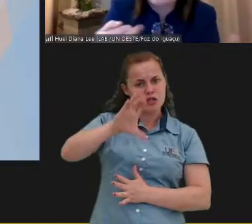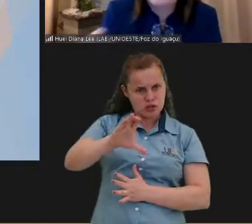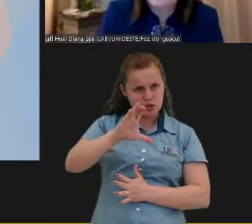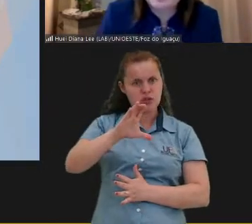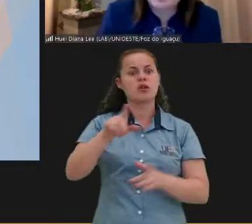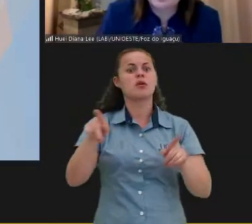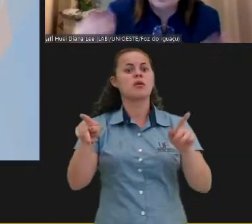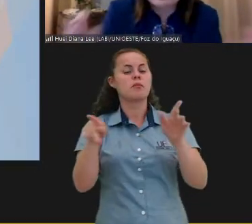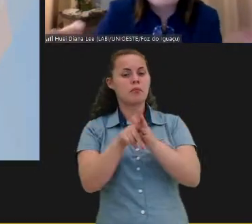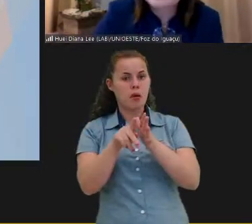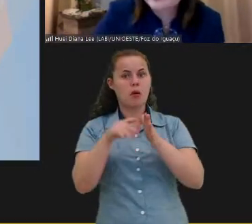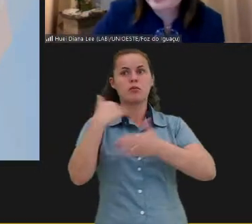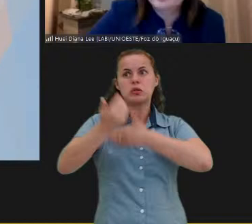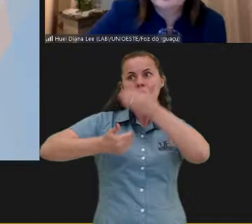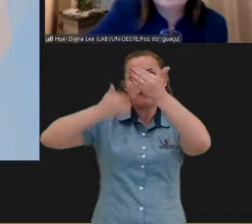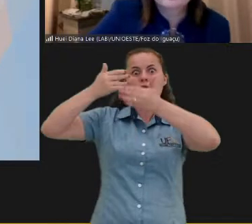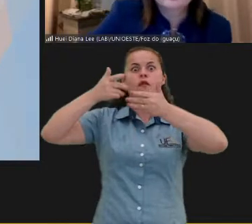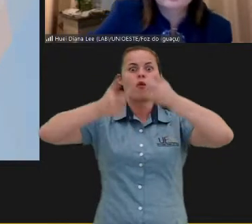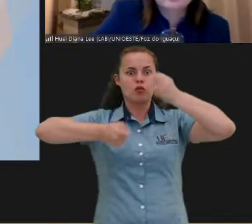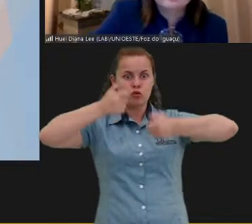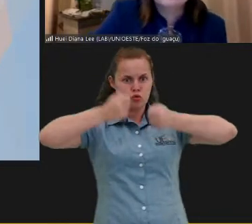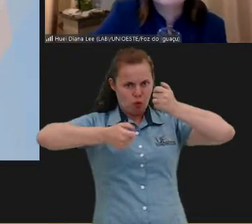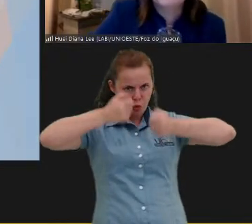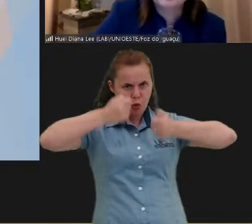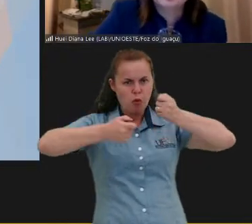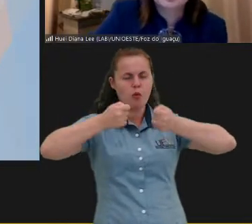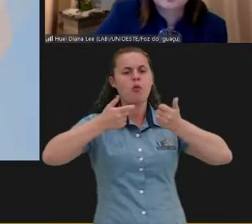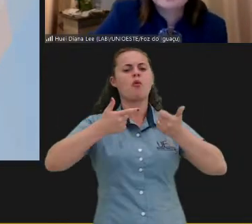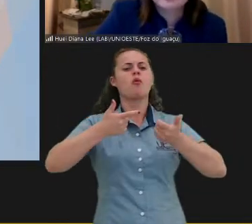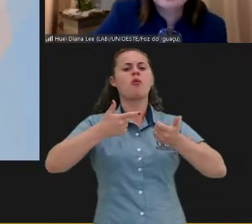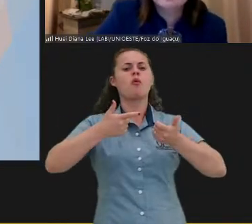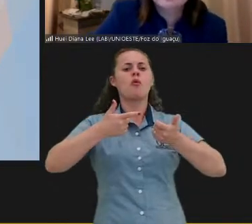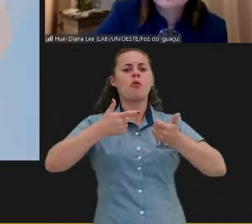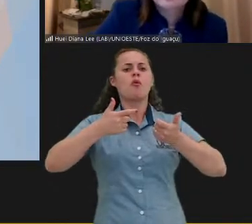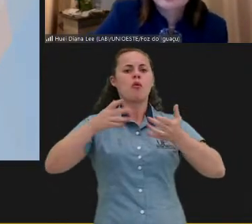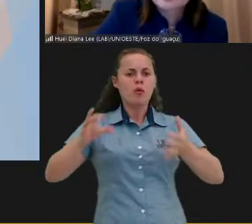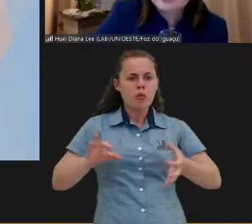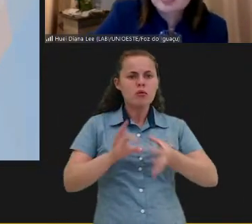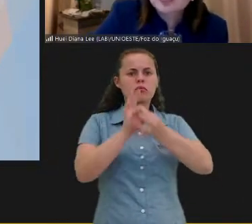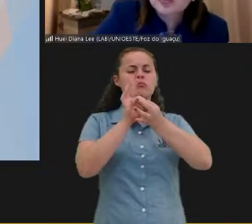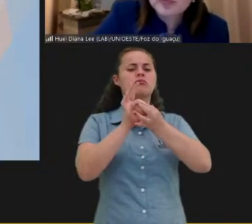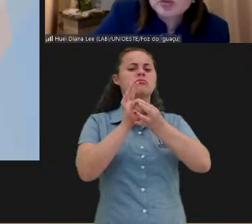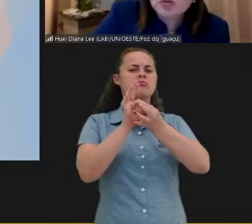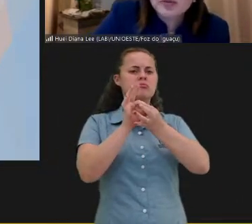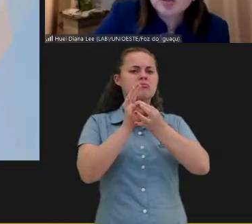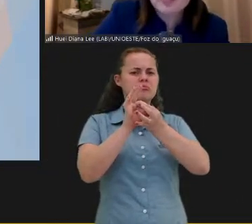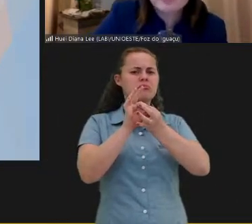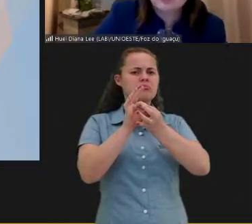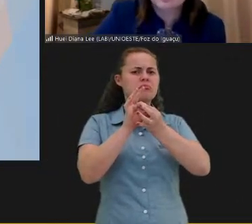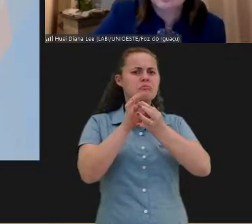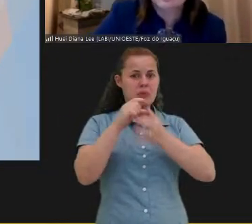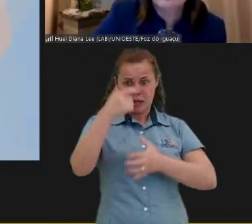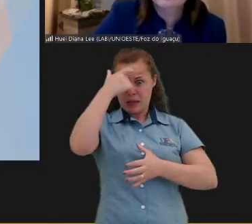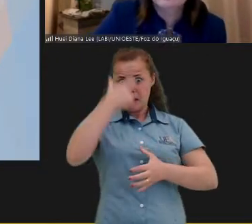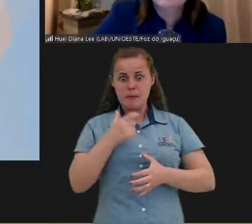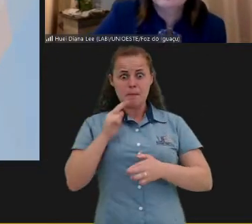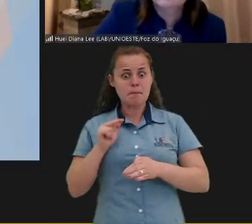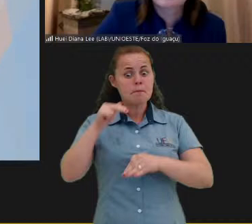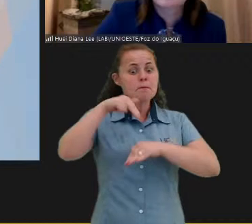desenvolveu Pokémon GO, né, junto com a Nintendo, será que eles foram pessoalmente mapear o